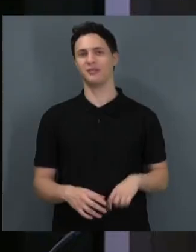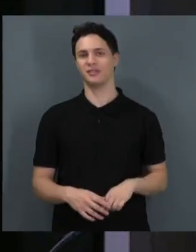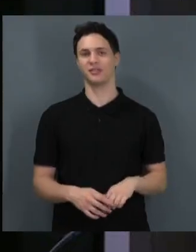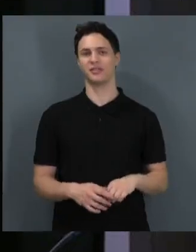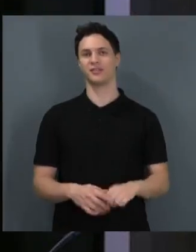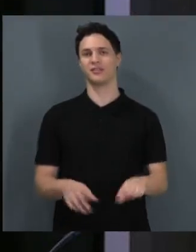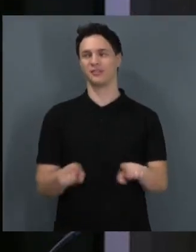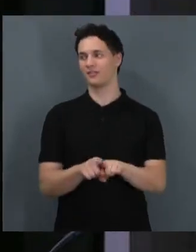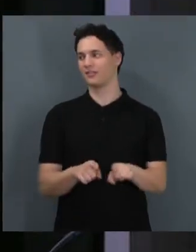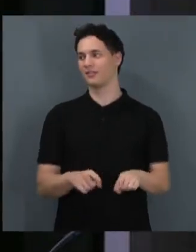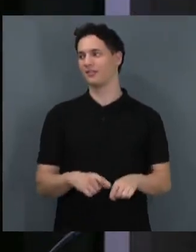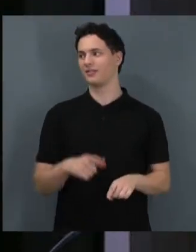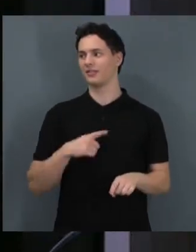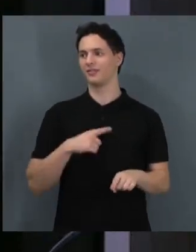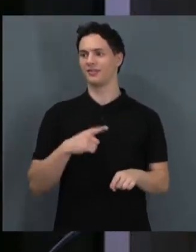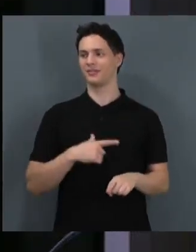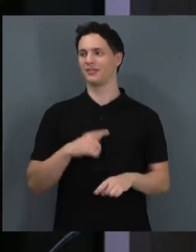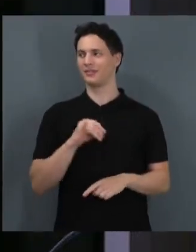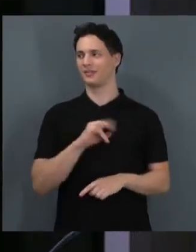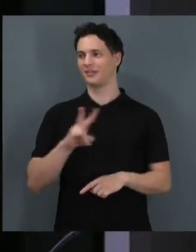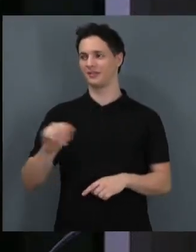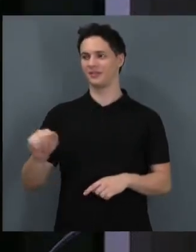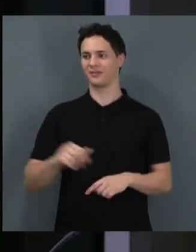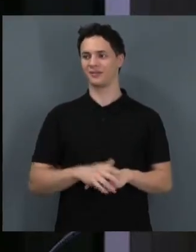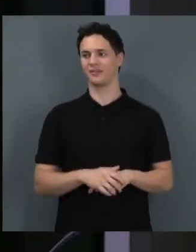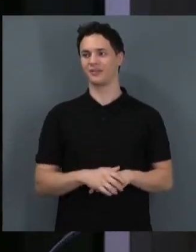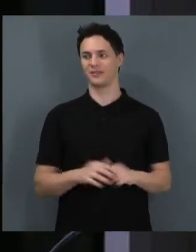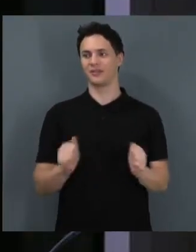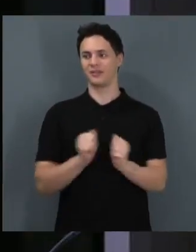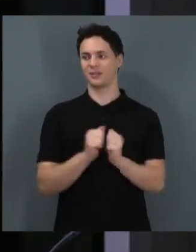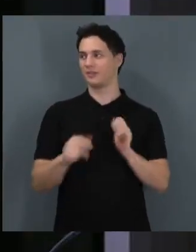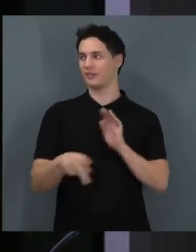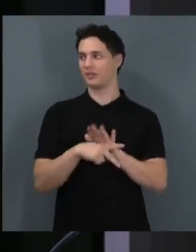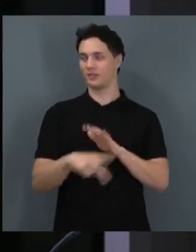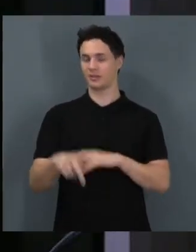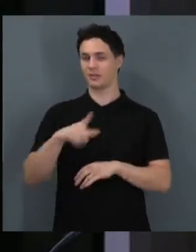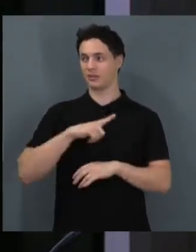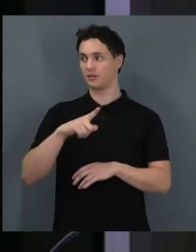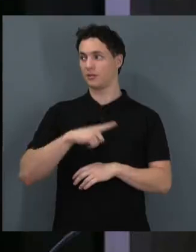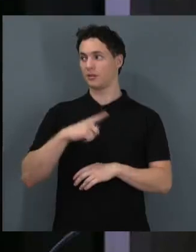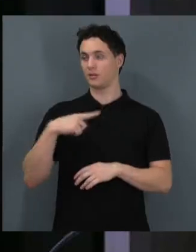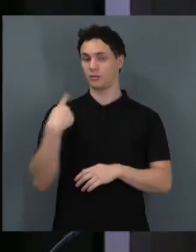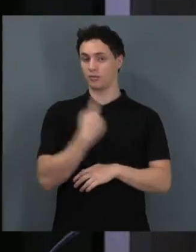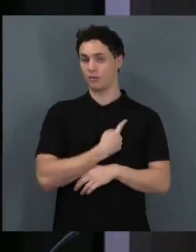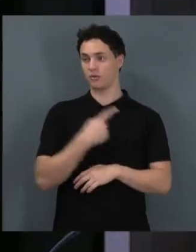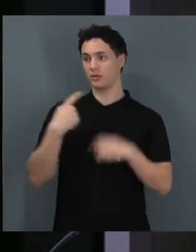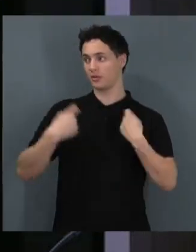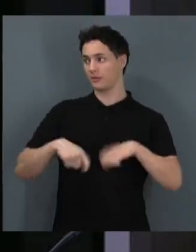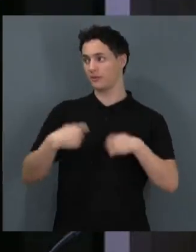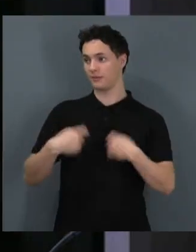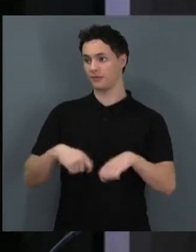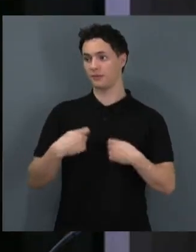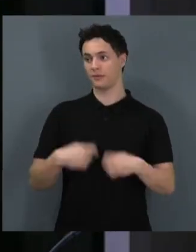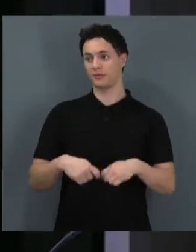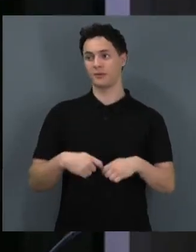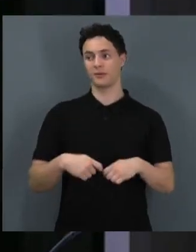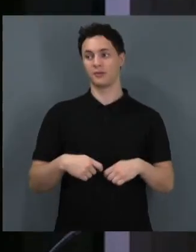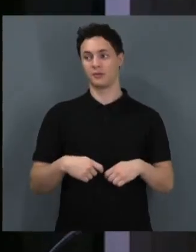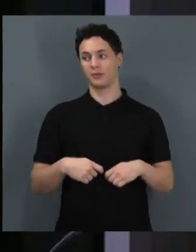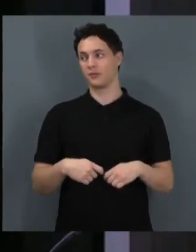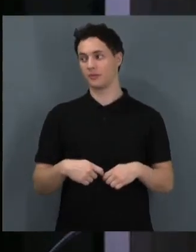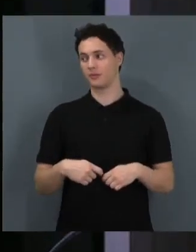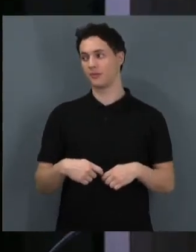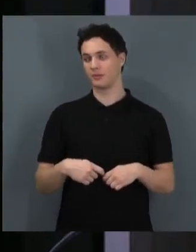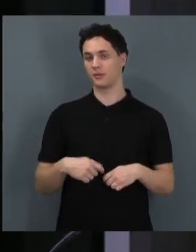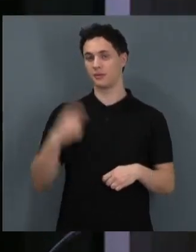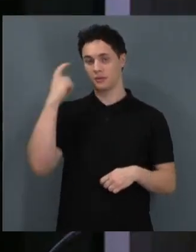impacto no imposto sobre o valor agregado. Senhores, nós precisaríamos um pouco mais de cuidado, porque o que